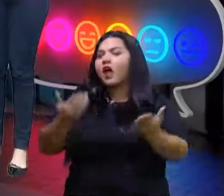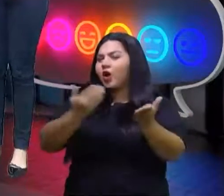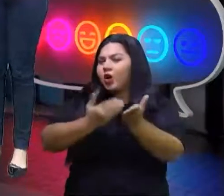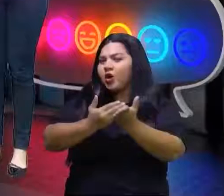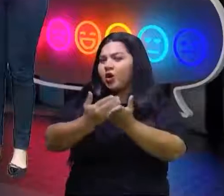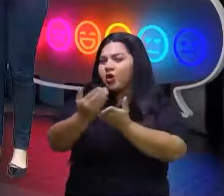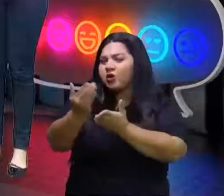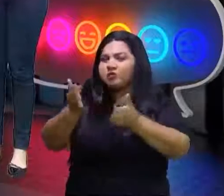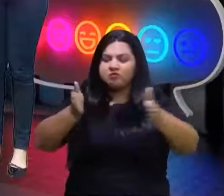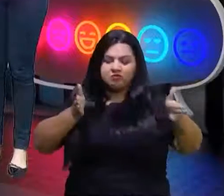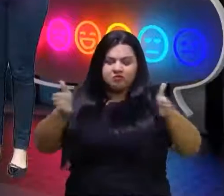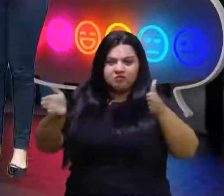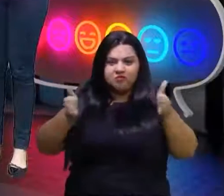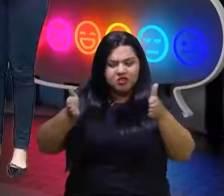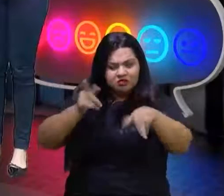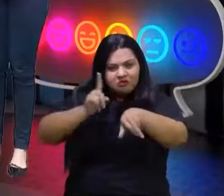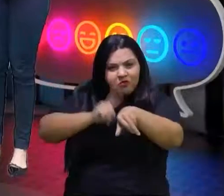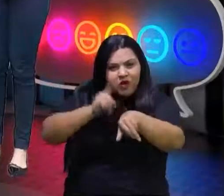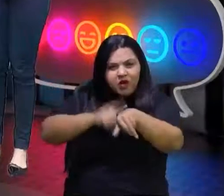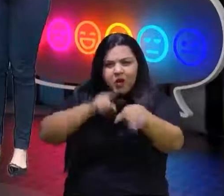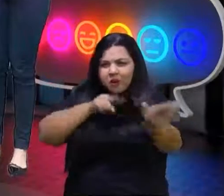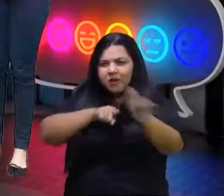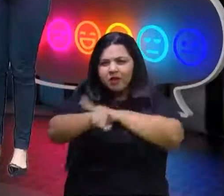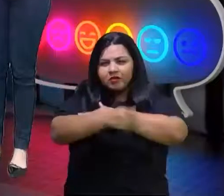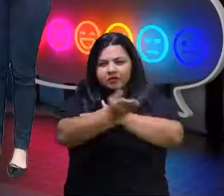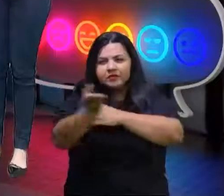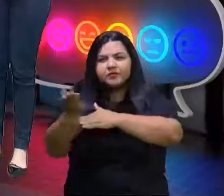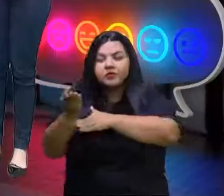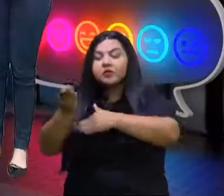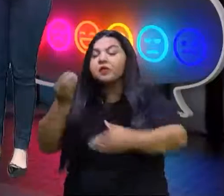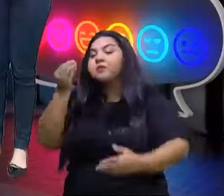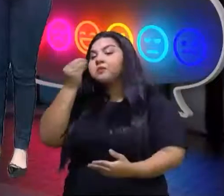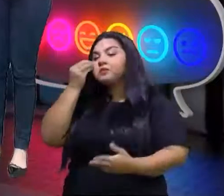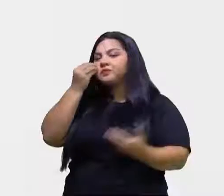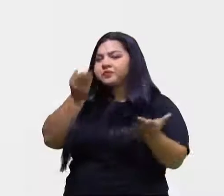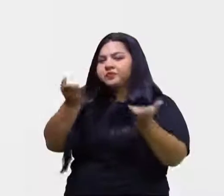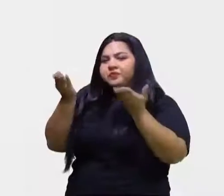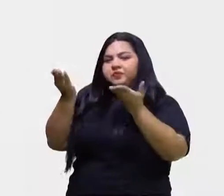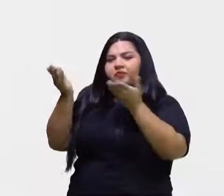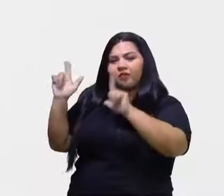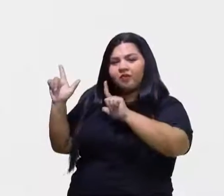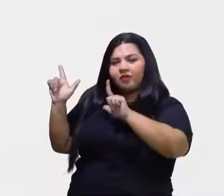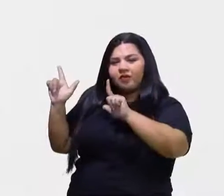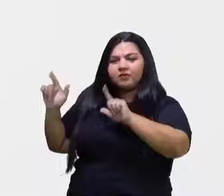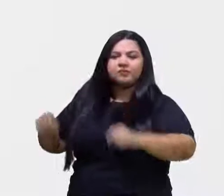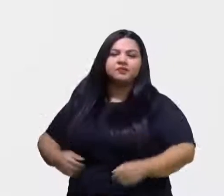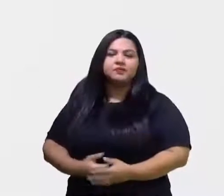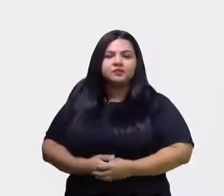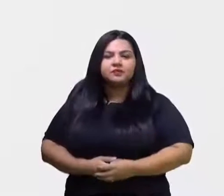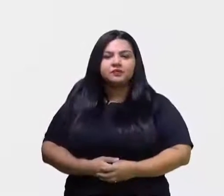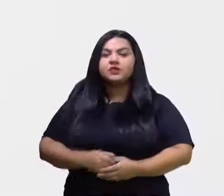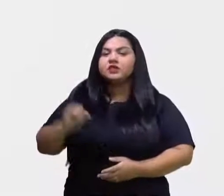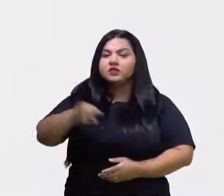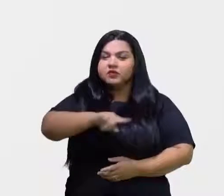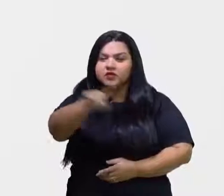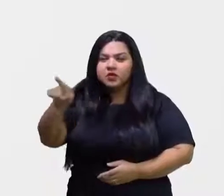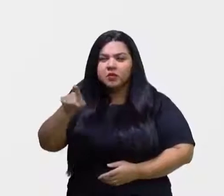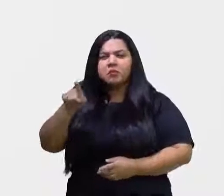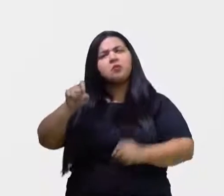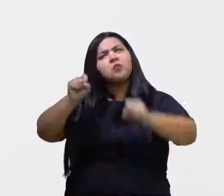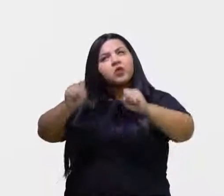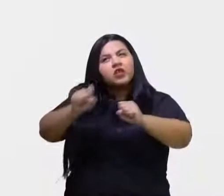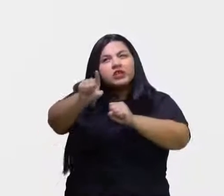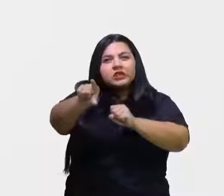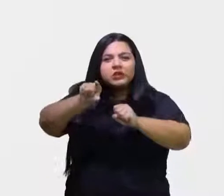já esse momento, né, fazendo uma pergunta para você. Olha só aí na tela, confere comigo. Se você